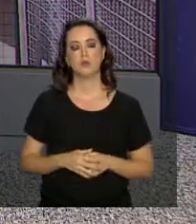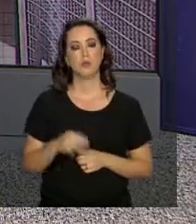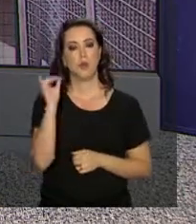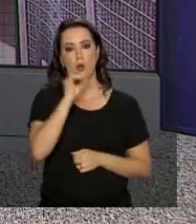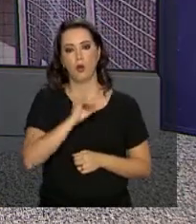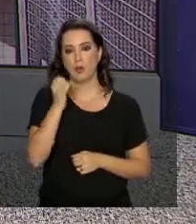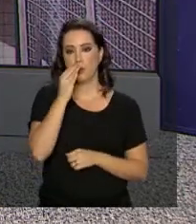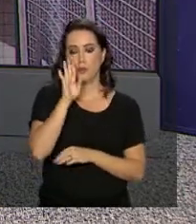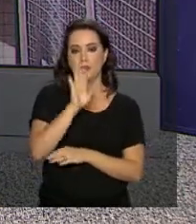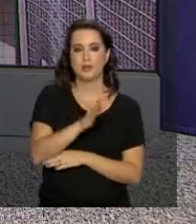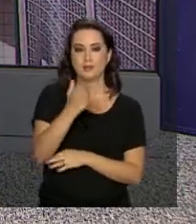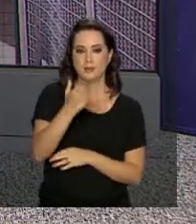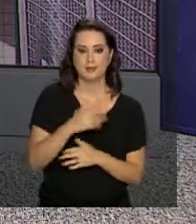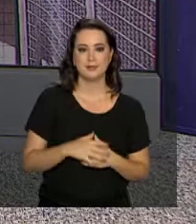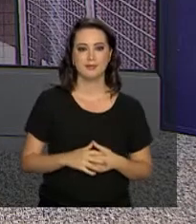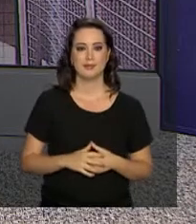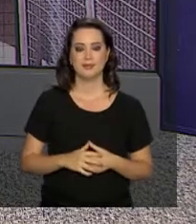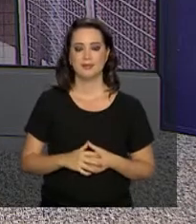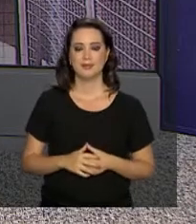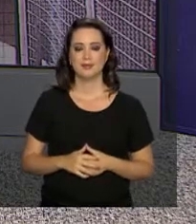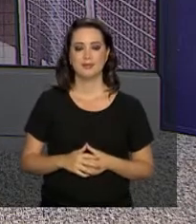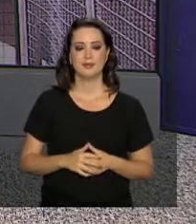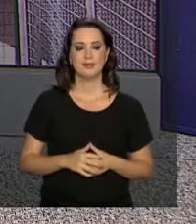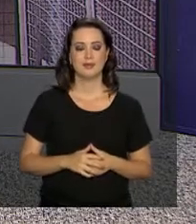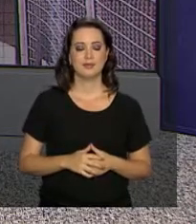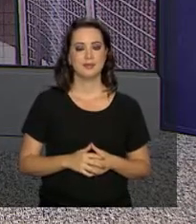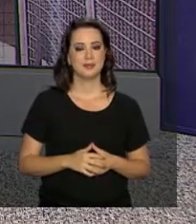Olá, Gabriela, boa tarde.